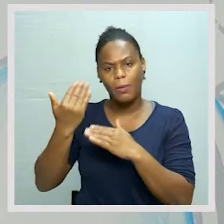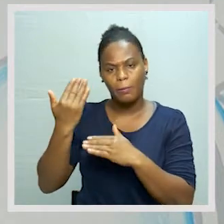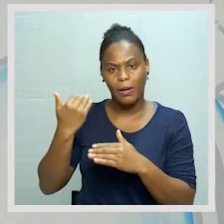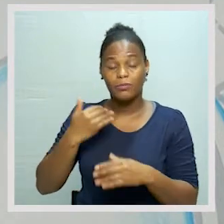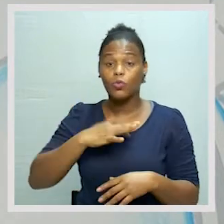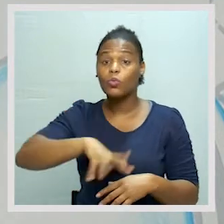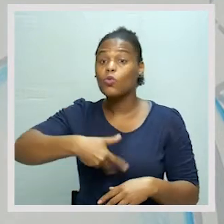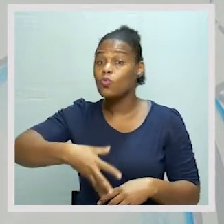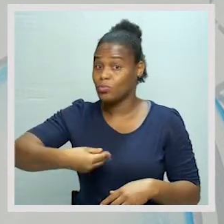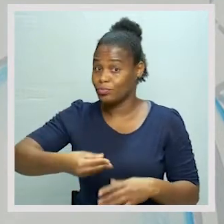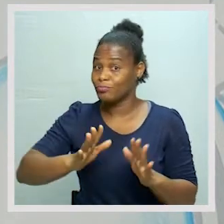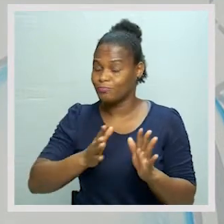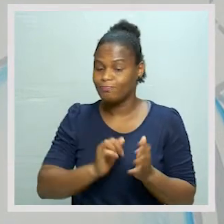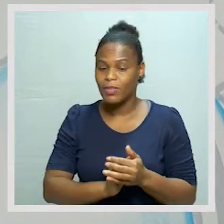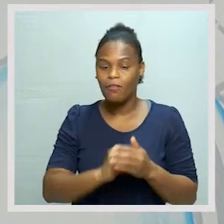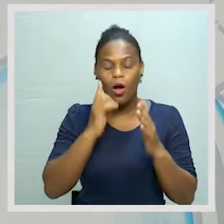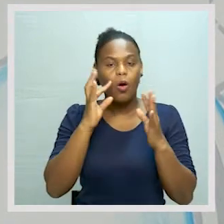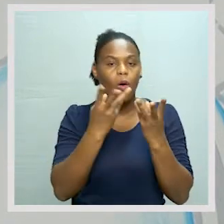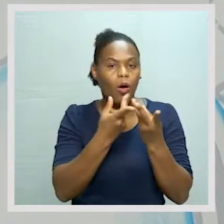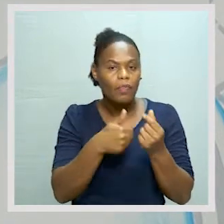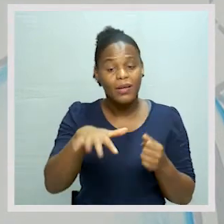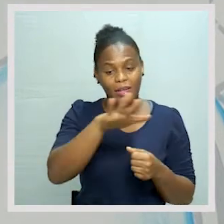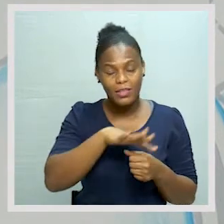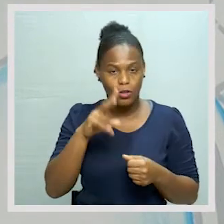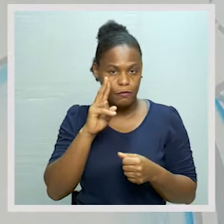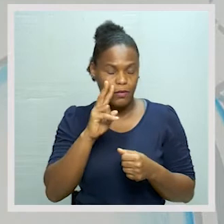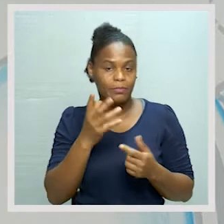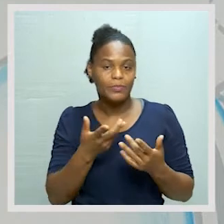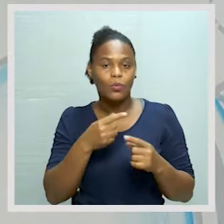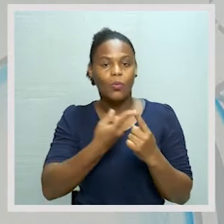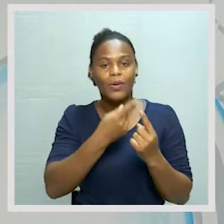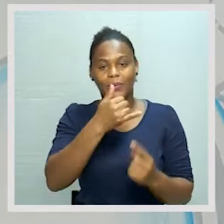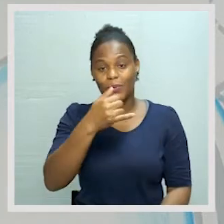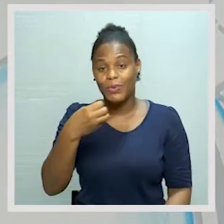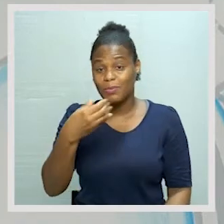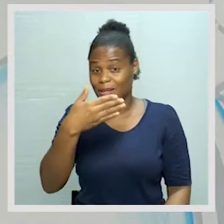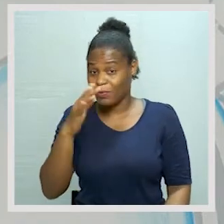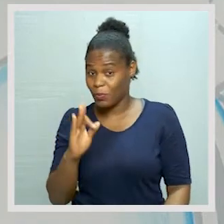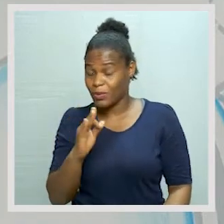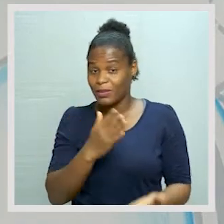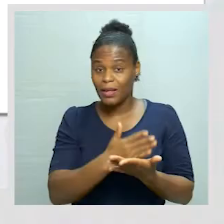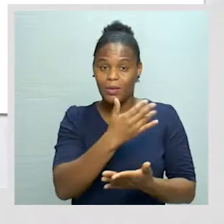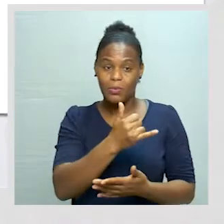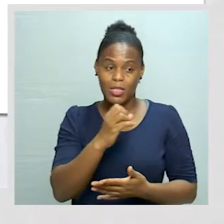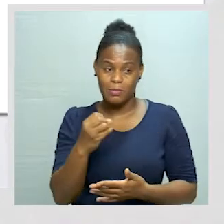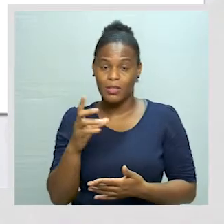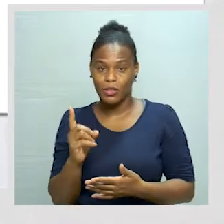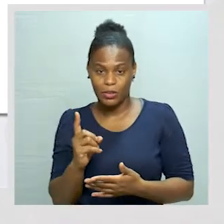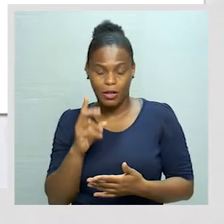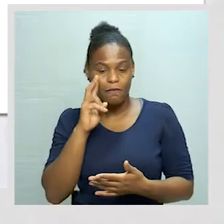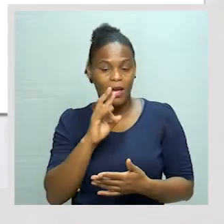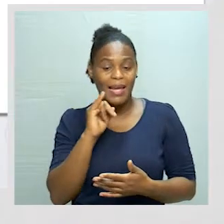Então vamos ver a evolução das operações das contas nacionais de 2014 a 2016 do INE,